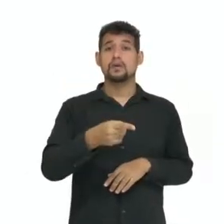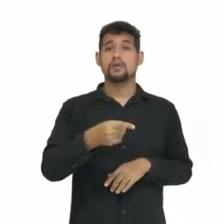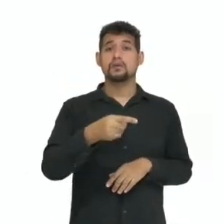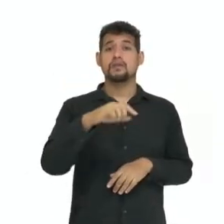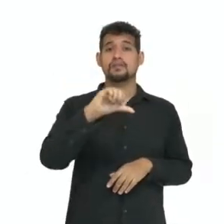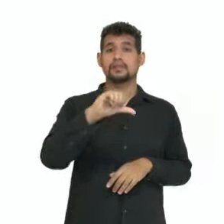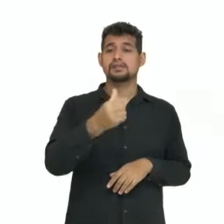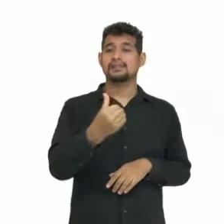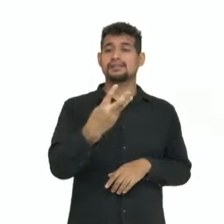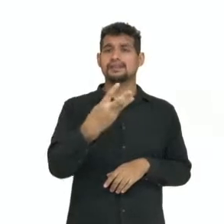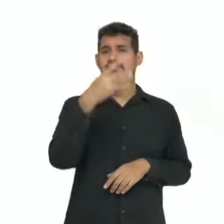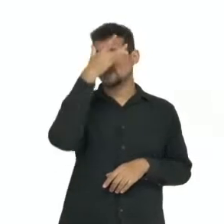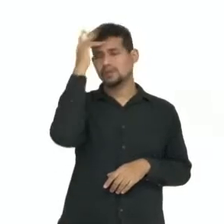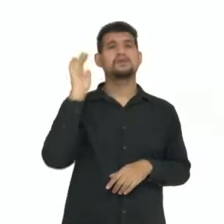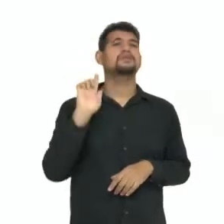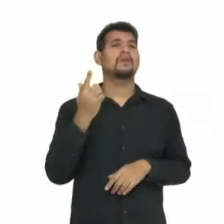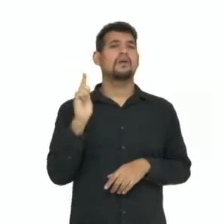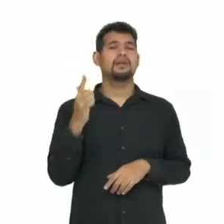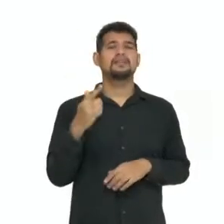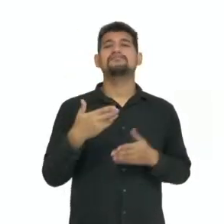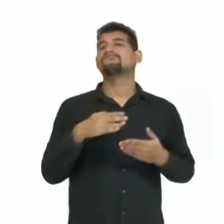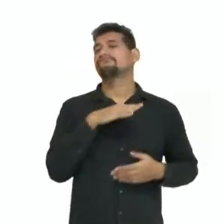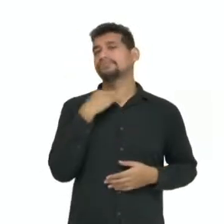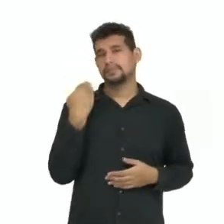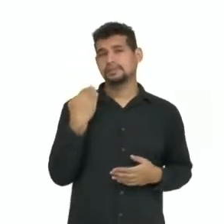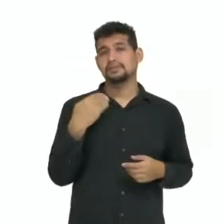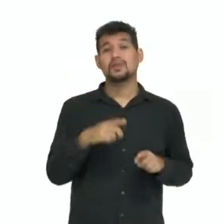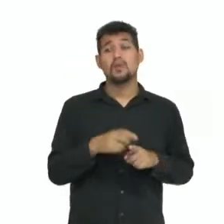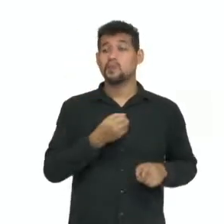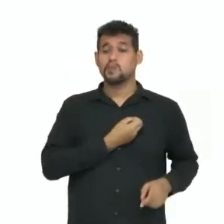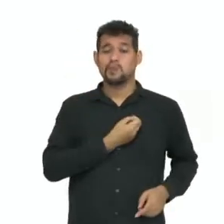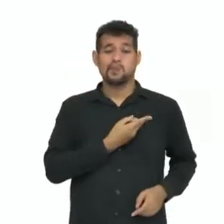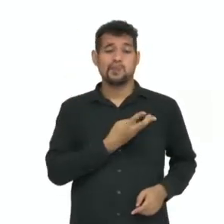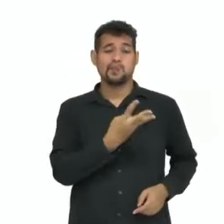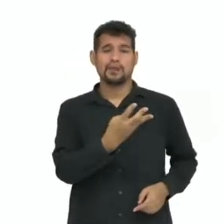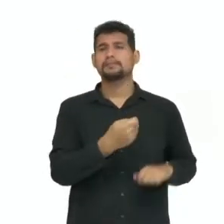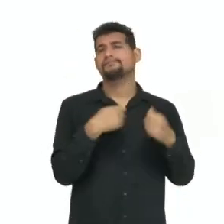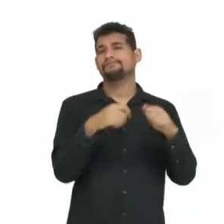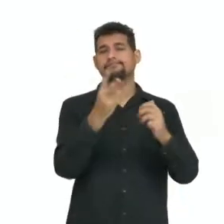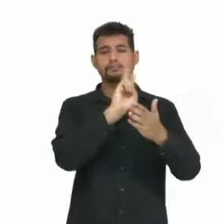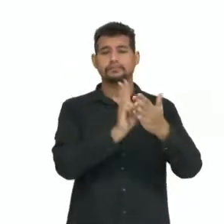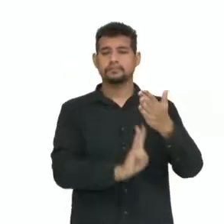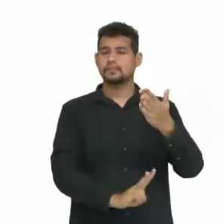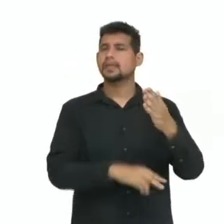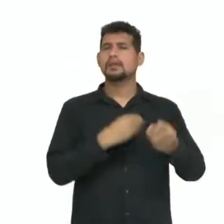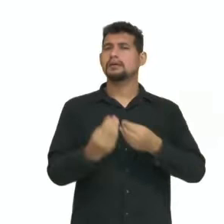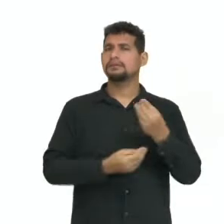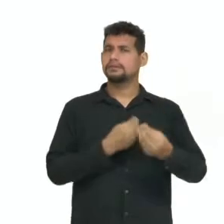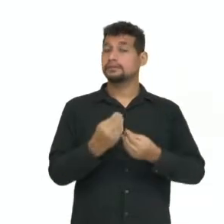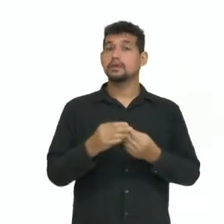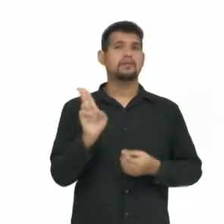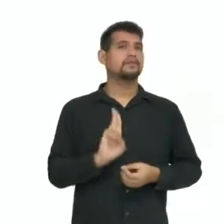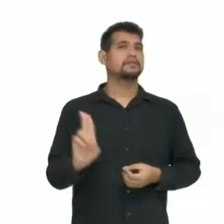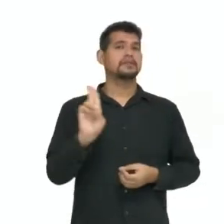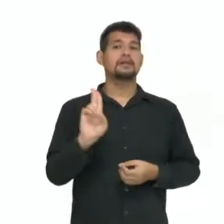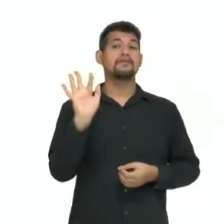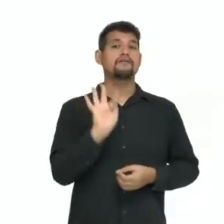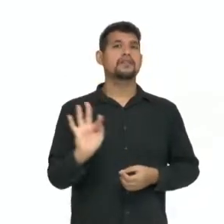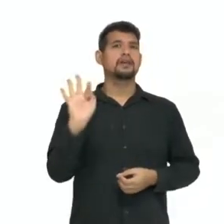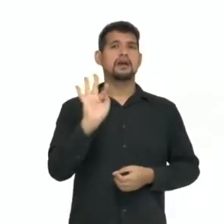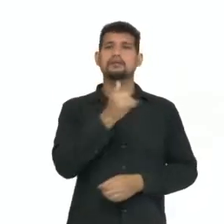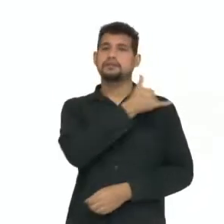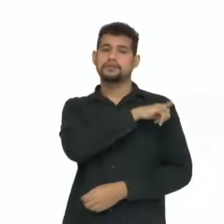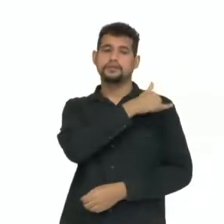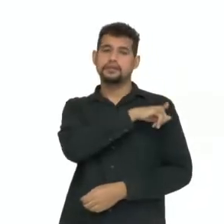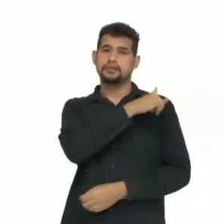19.963 goianos morreram. Os números tristes precisam ser lidos à luz do levantamento da Universidade Federal do Rio de